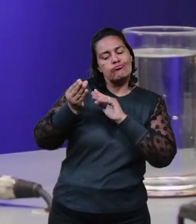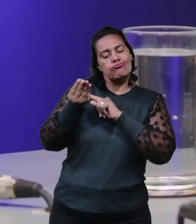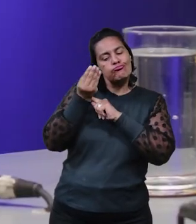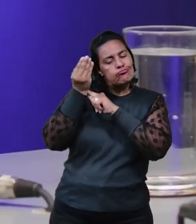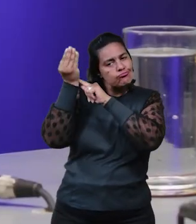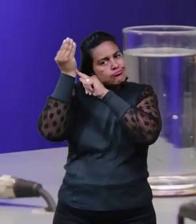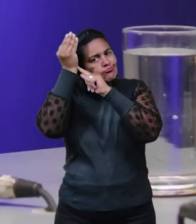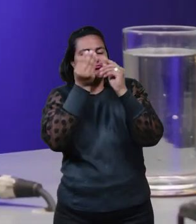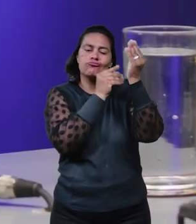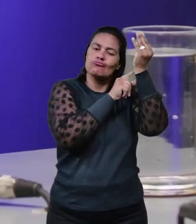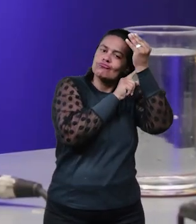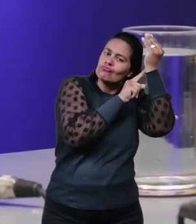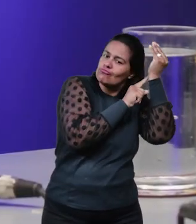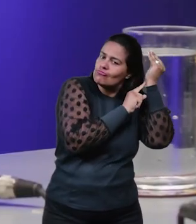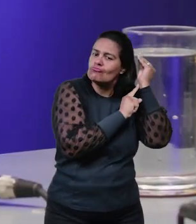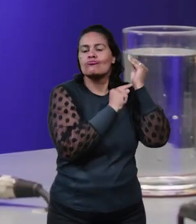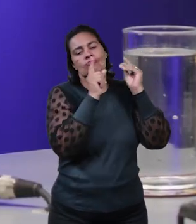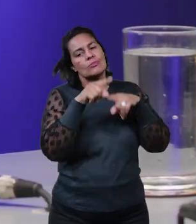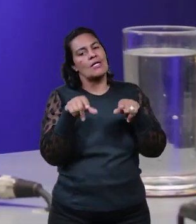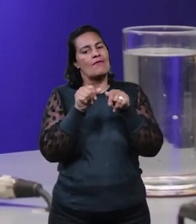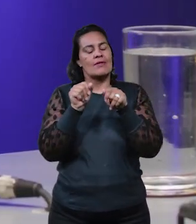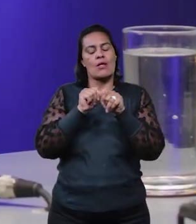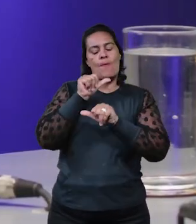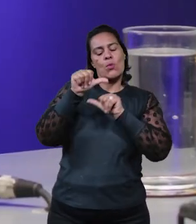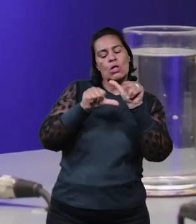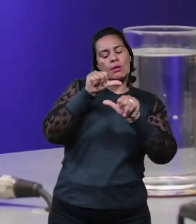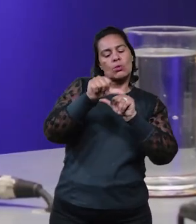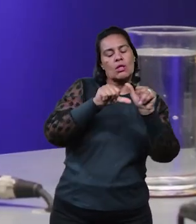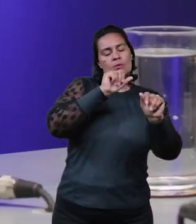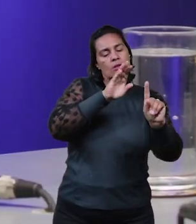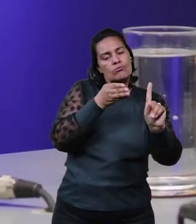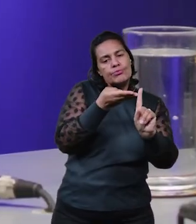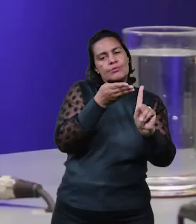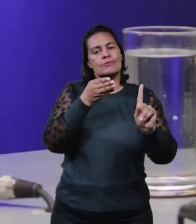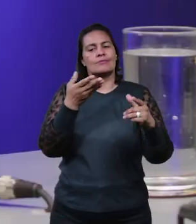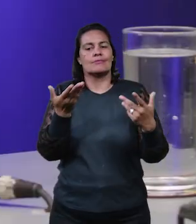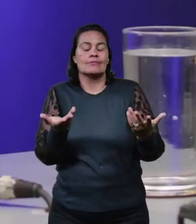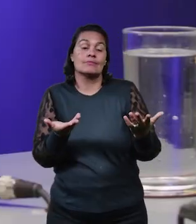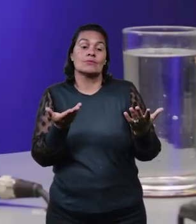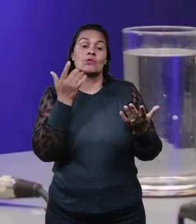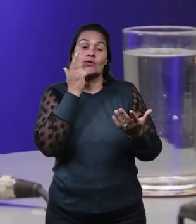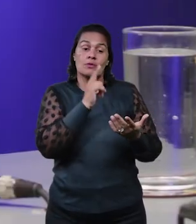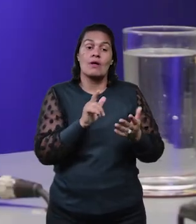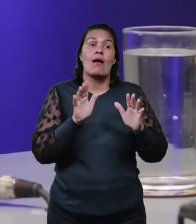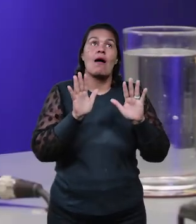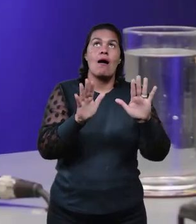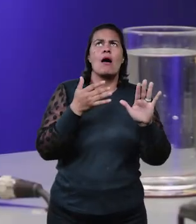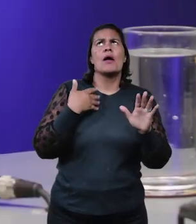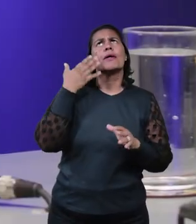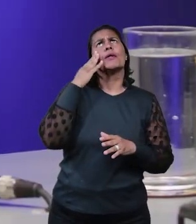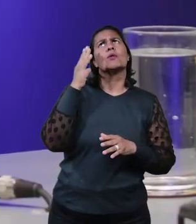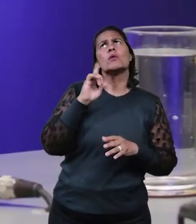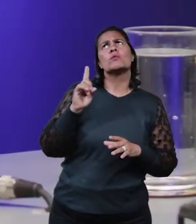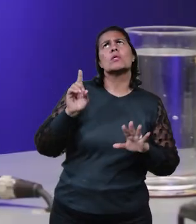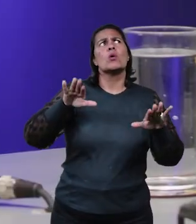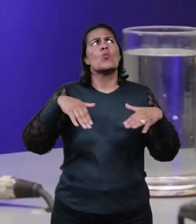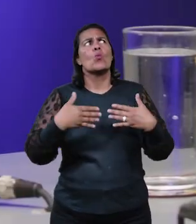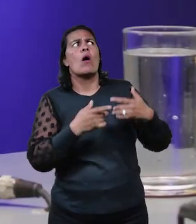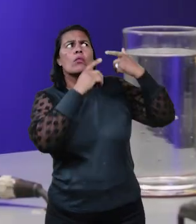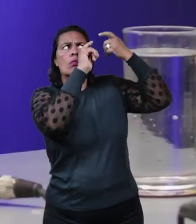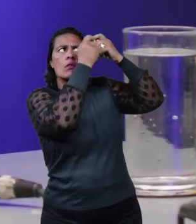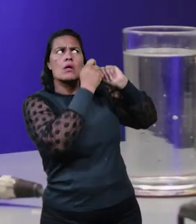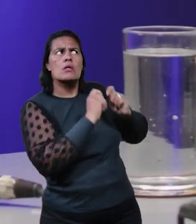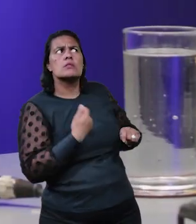cabelo, você vai mudando as suas referências. Eu acho que, inevitavelmente, o processo de, eu não sei qual é a próxima trans que eu vou fazer,